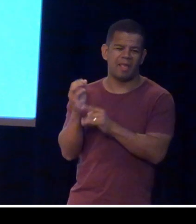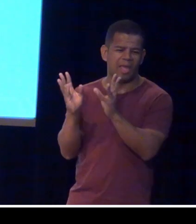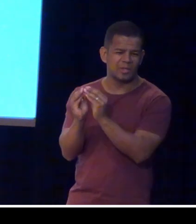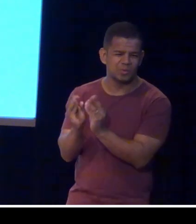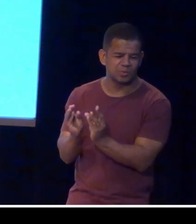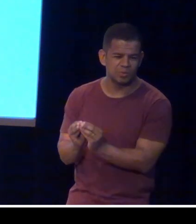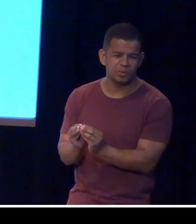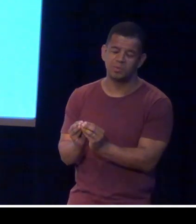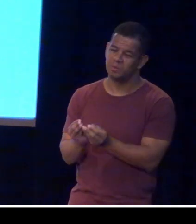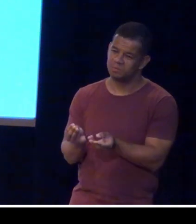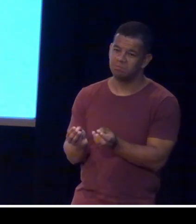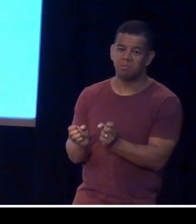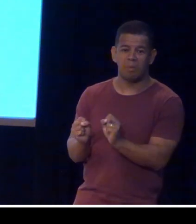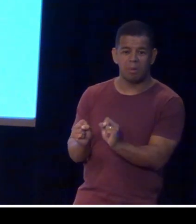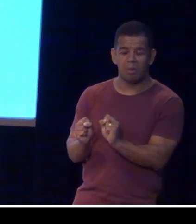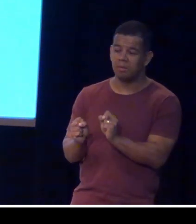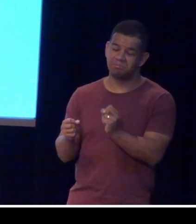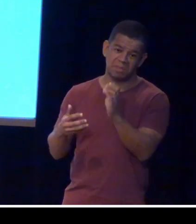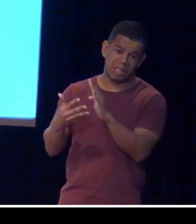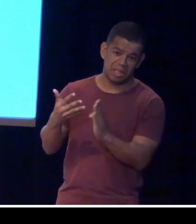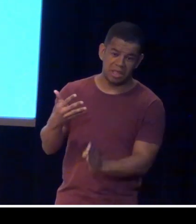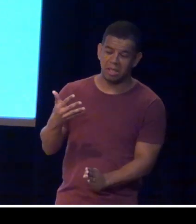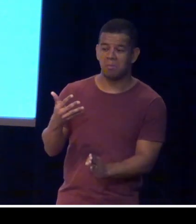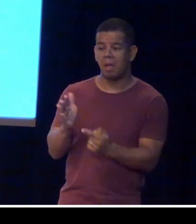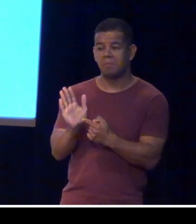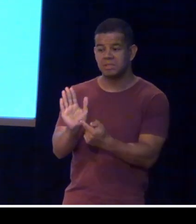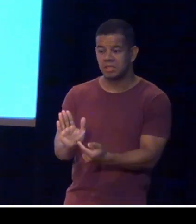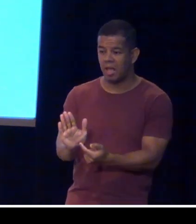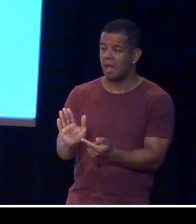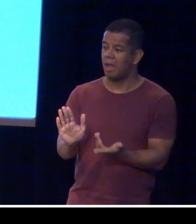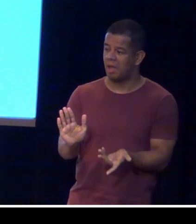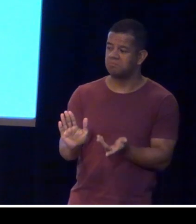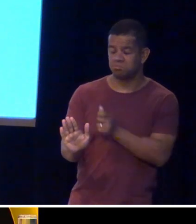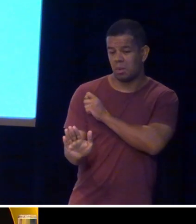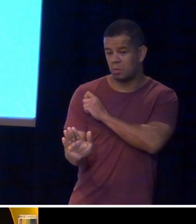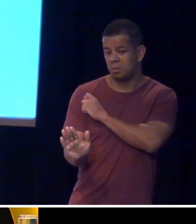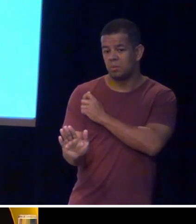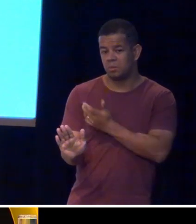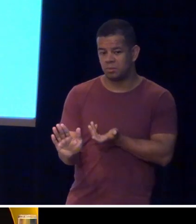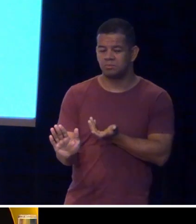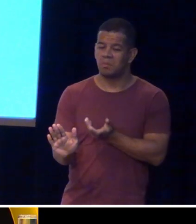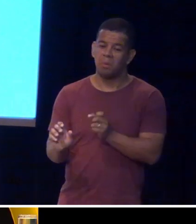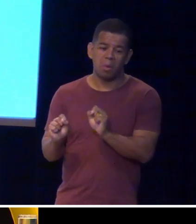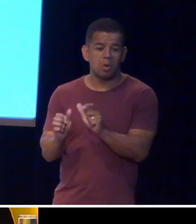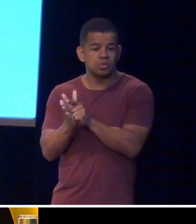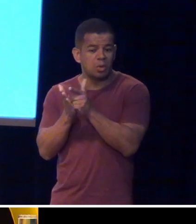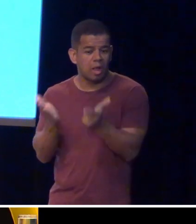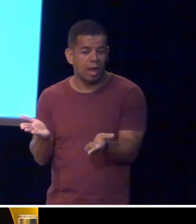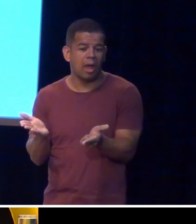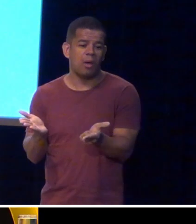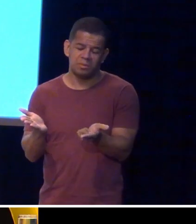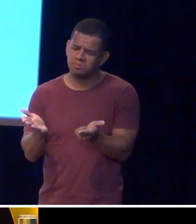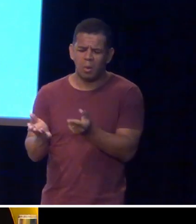que esteja em Libras, e apresentar para esse aluno um jornal, a construção